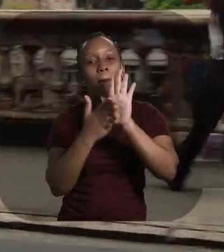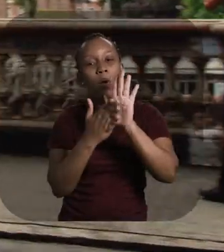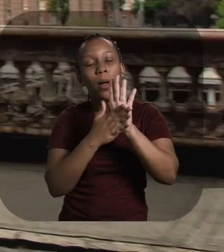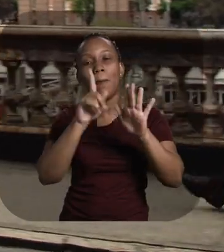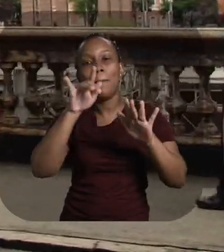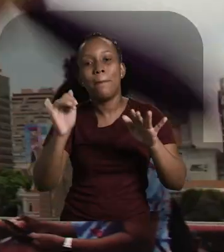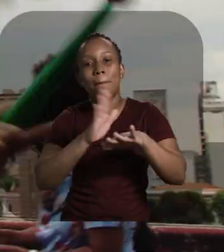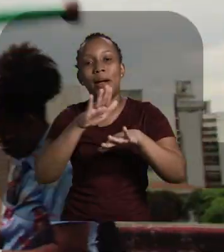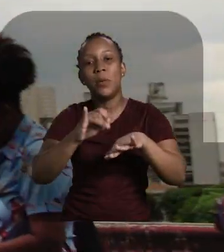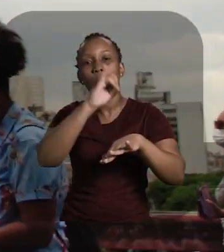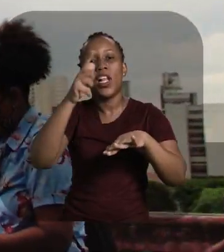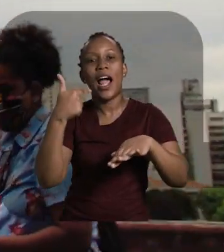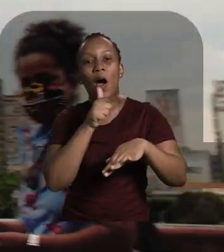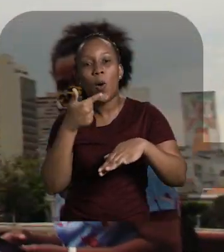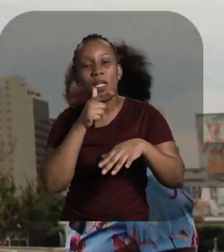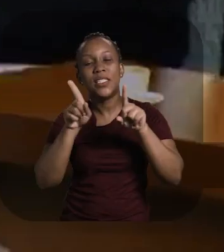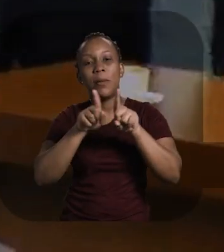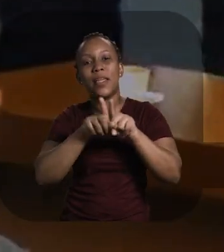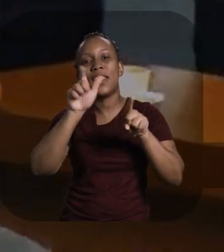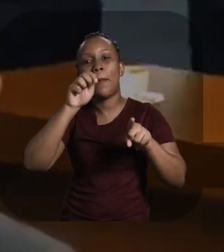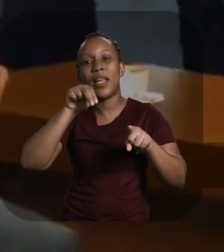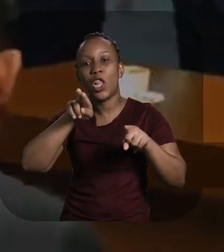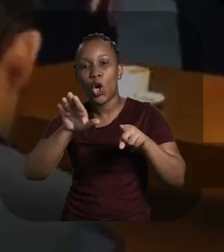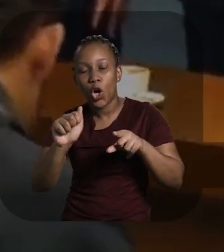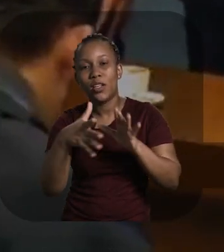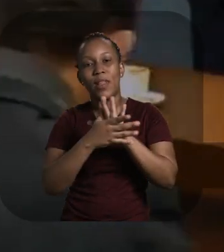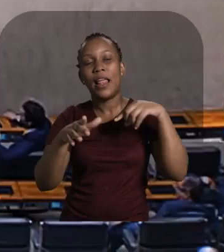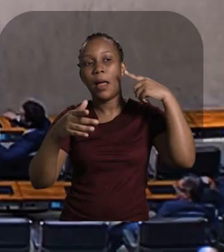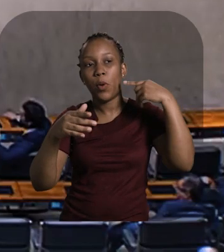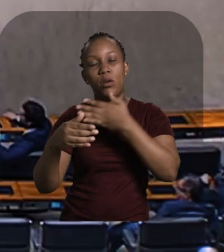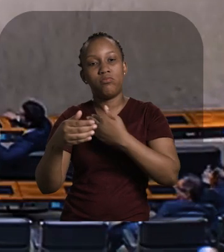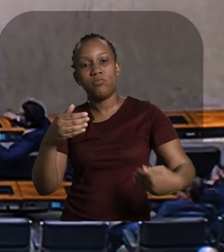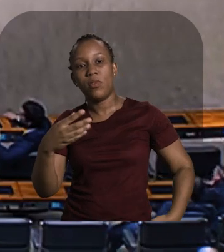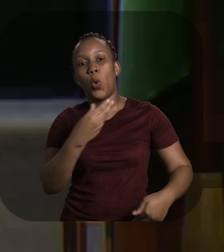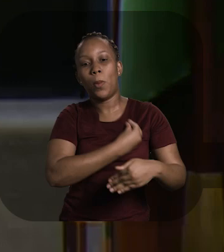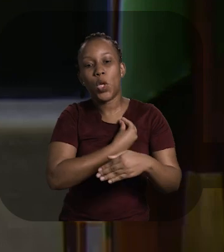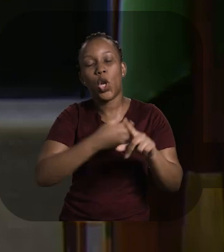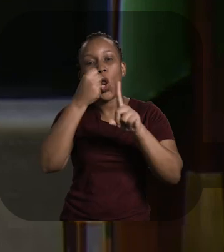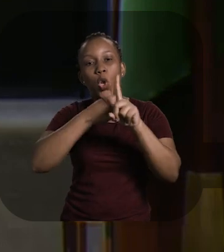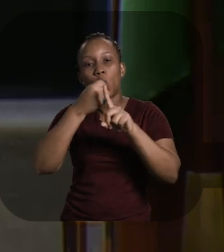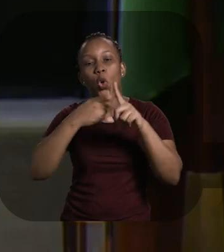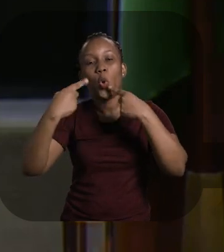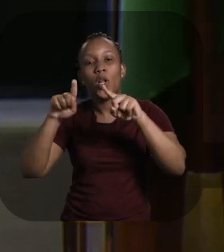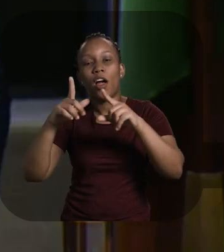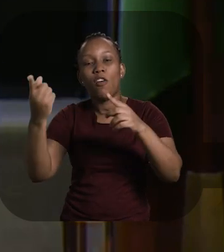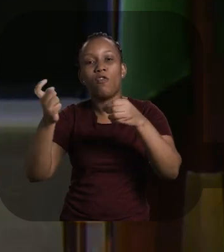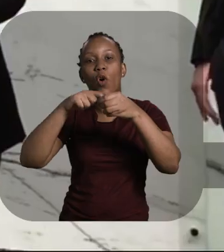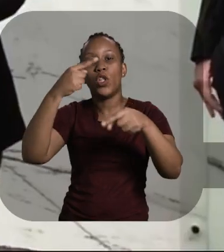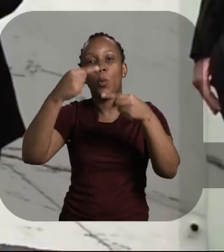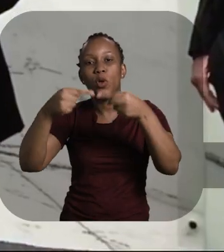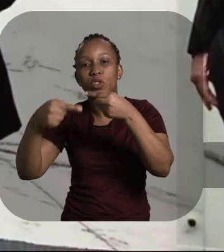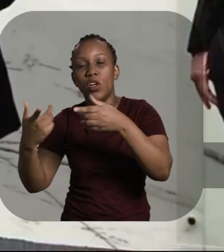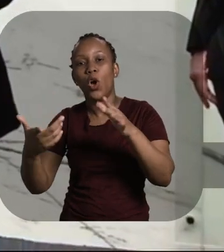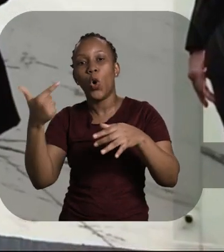pautas mais importantes para a Áurea e a Gabinetona. Como deputada federal, Áurea participou ativamente da luta contra a volta da